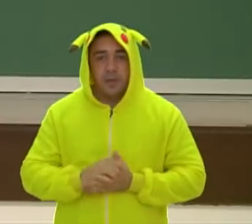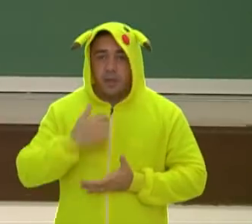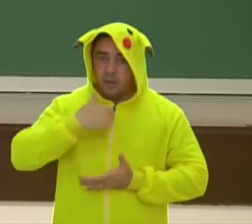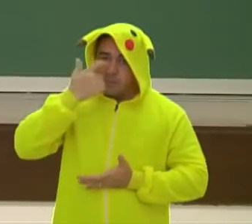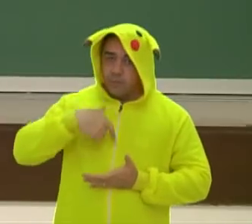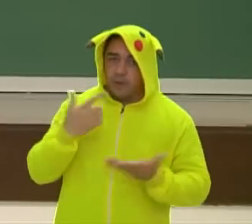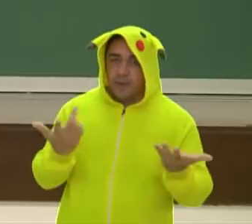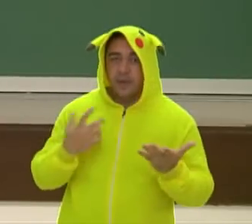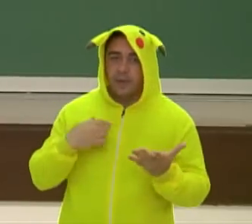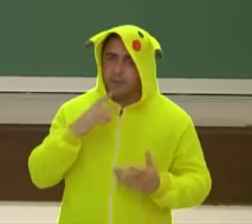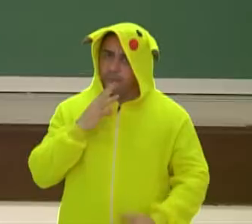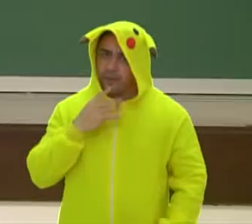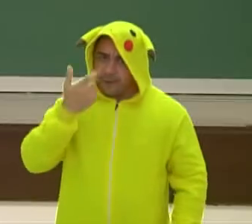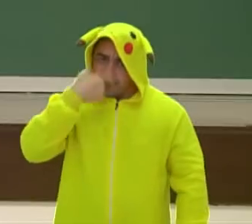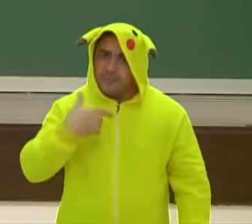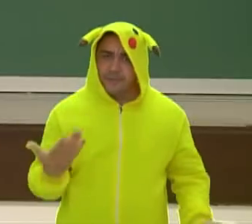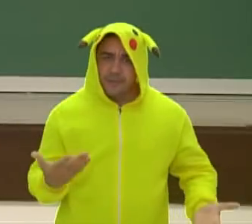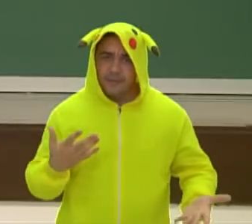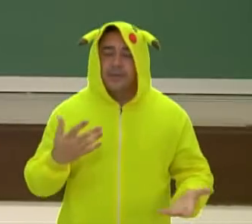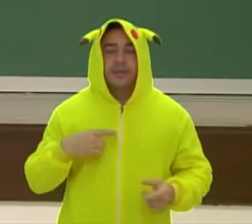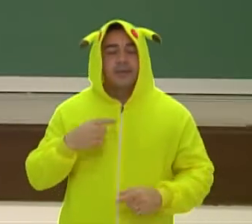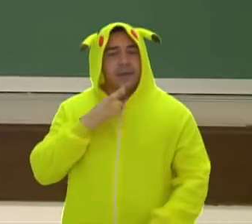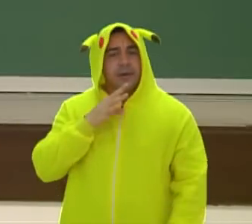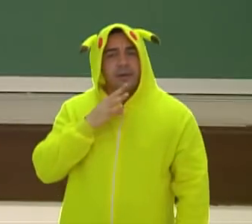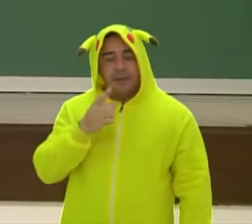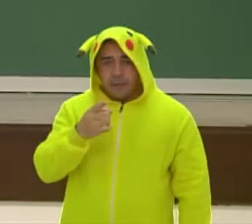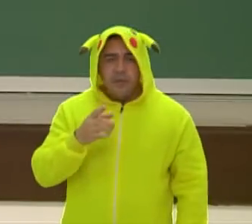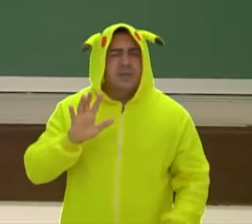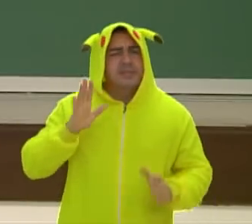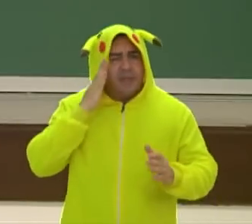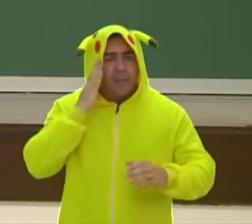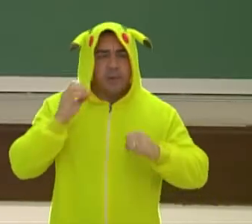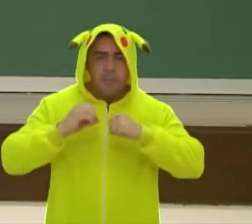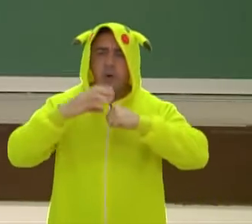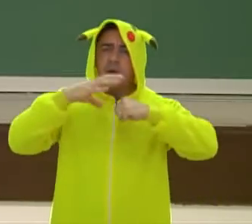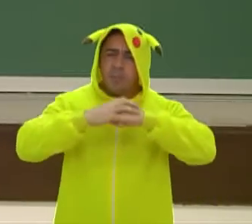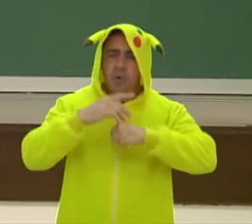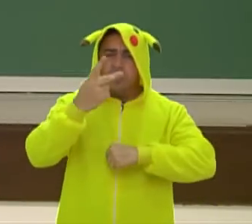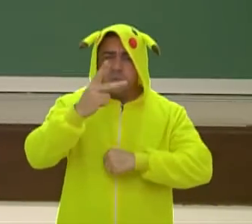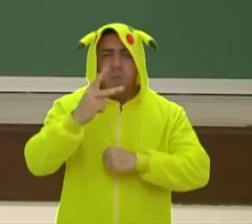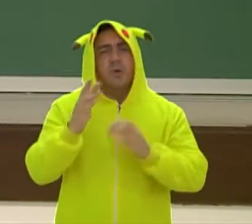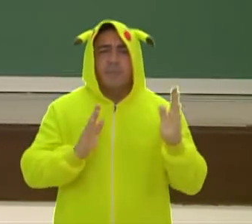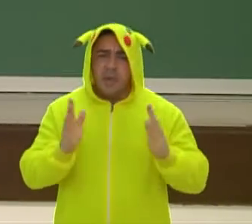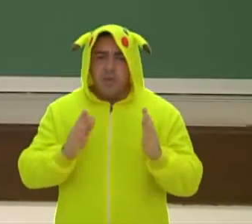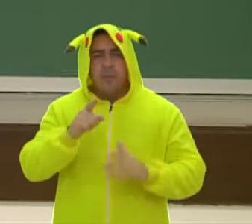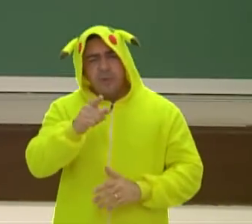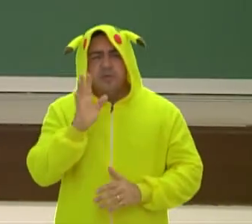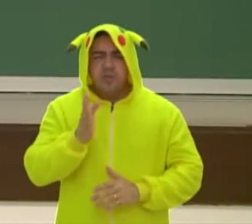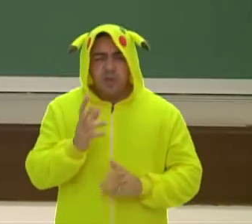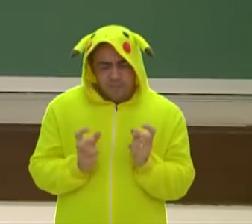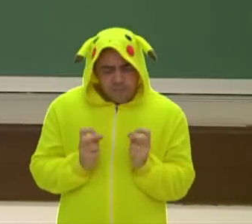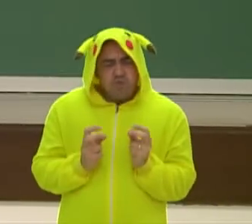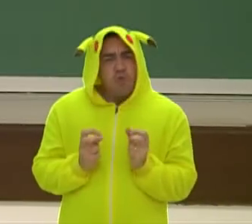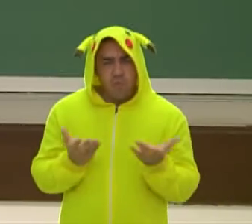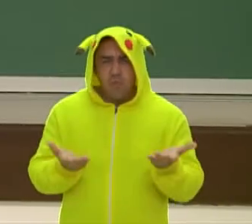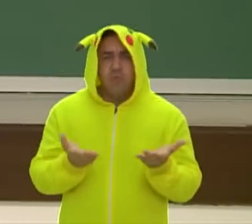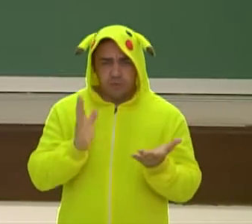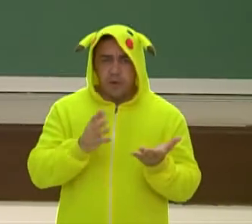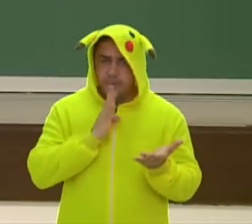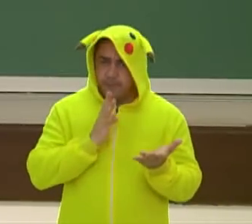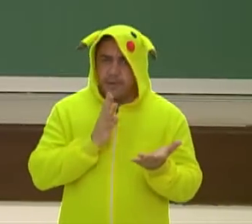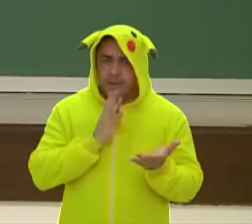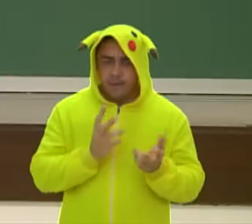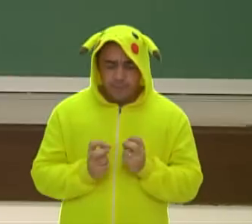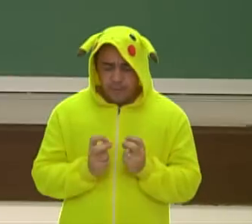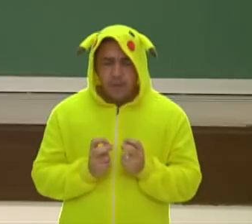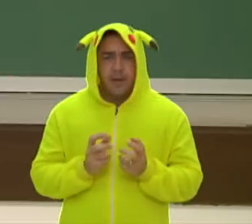Jess, espero que vocês tenham reconhecido, né? Sei que Pokémon às vezes nem é muito da época de vocês, mas todo mundo deve ter jogado pelo menos o joguinho de celular, né?